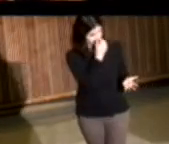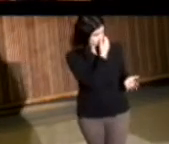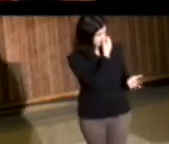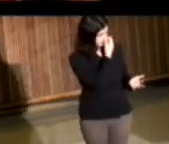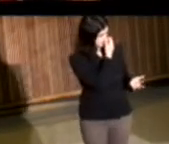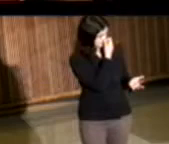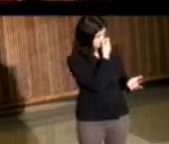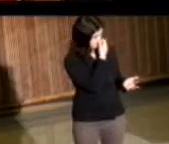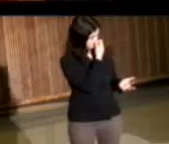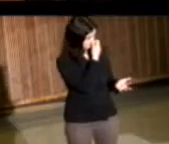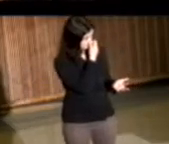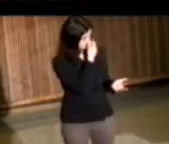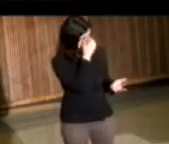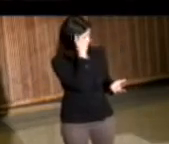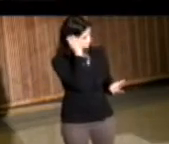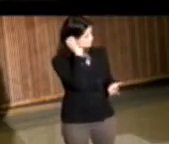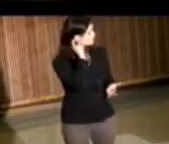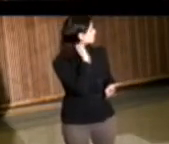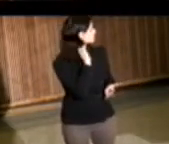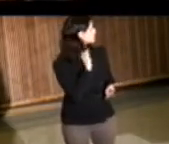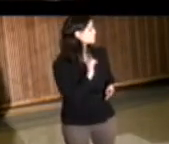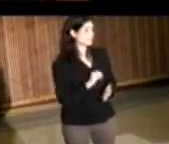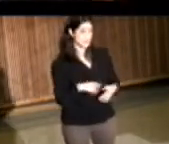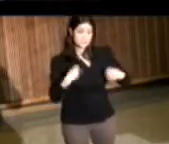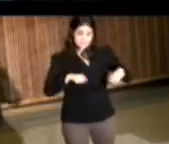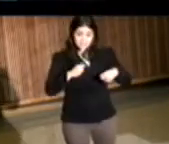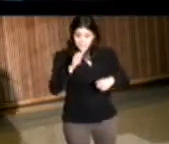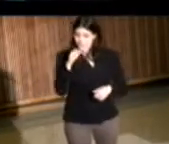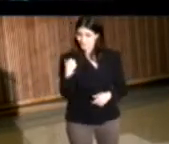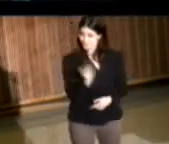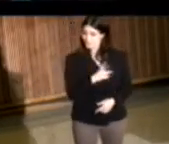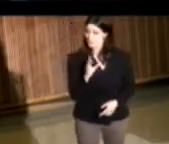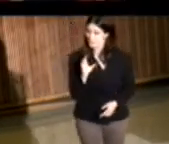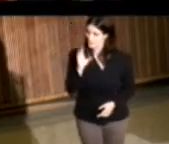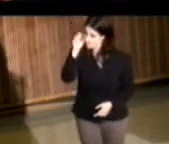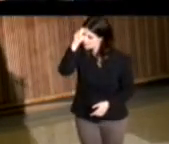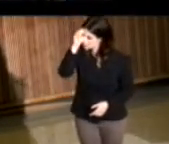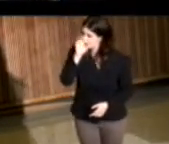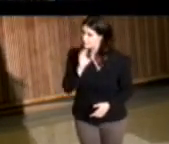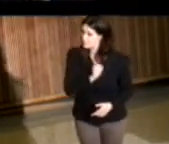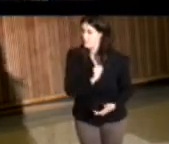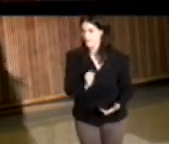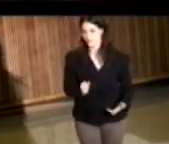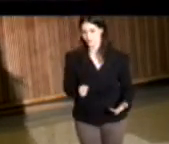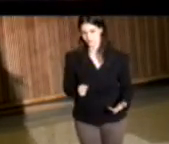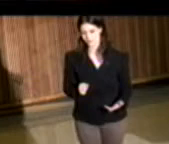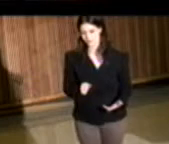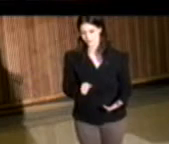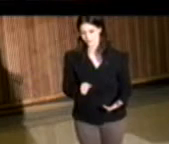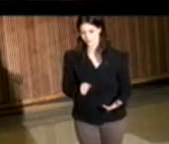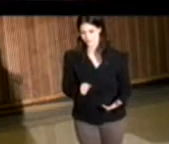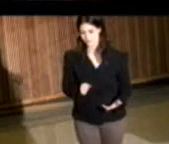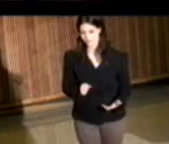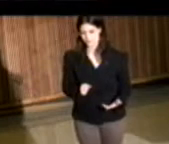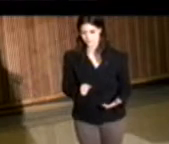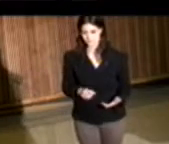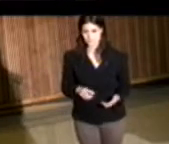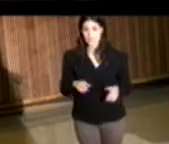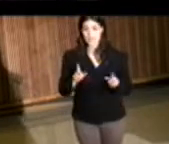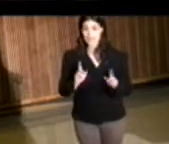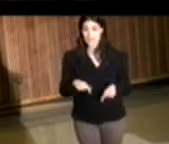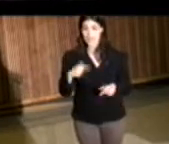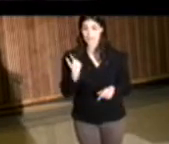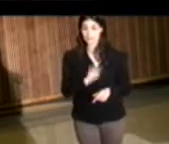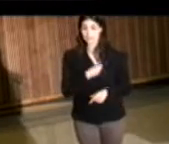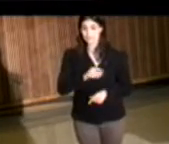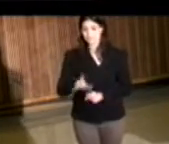Precisa da glória de Deus, senão você está perdido. Então aprende quando está com 1 só, viu? Senão vem 10. Queridos, essa é uma decisão da